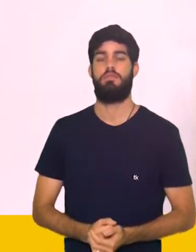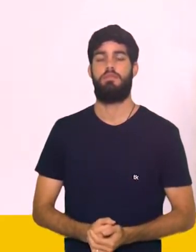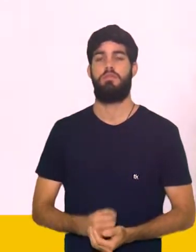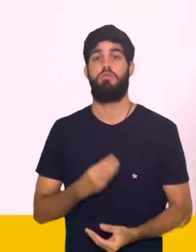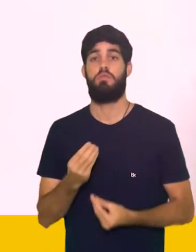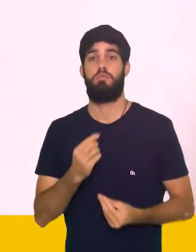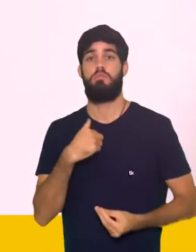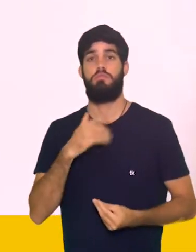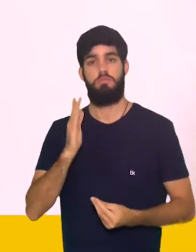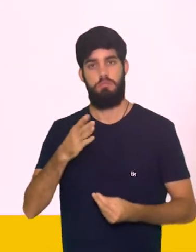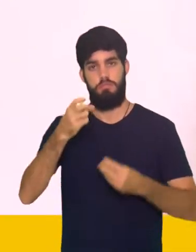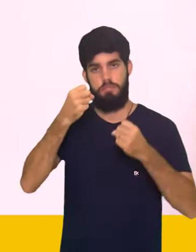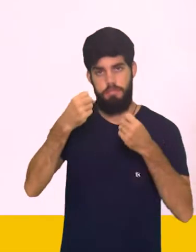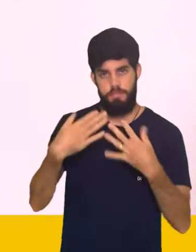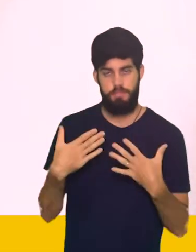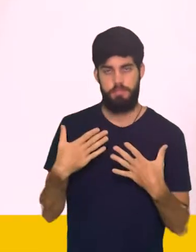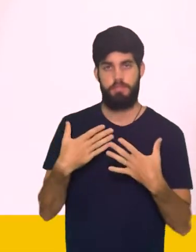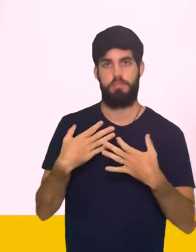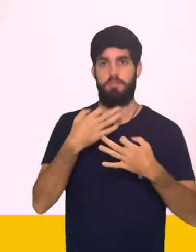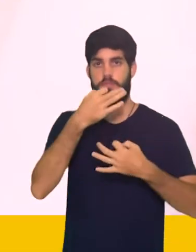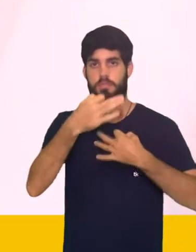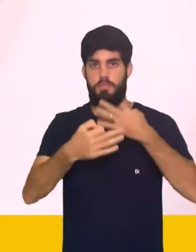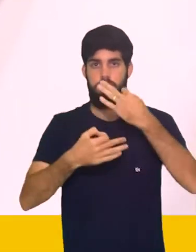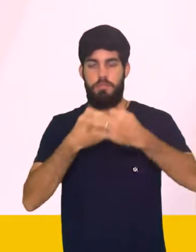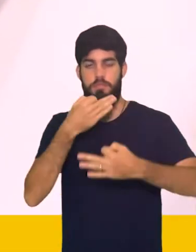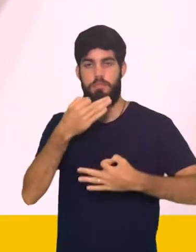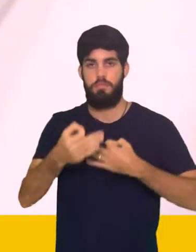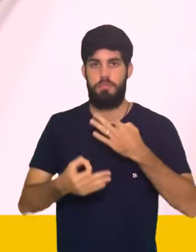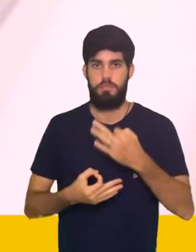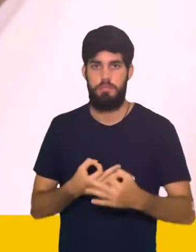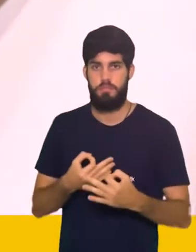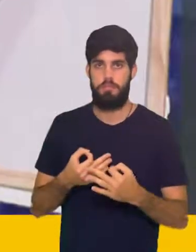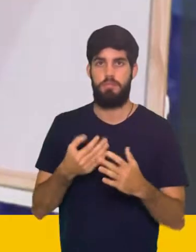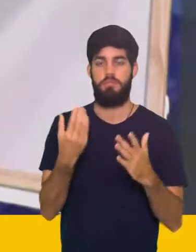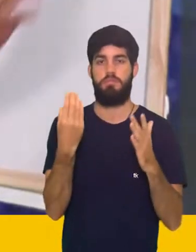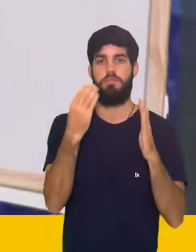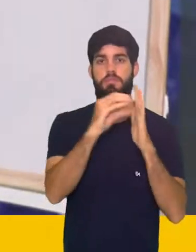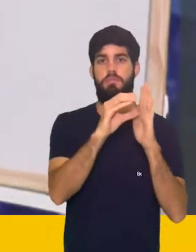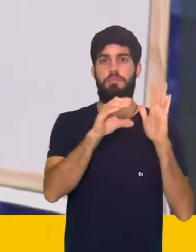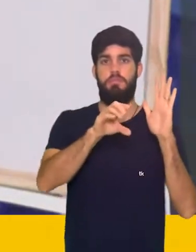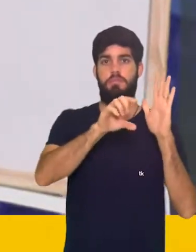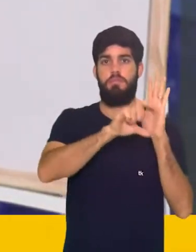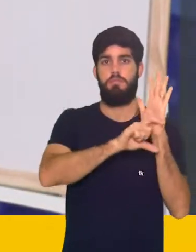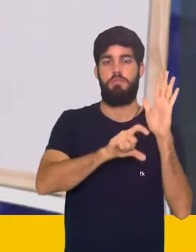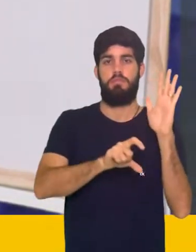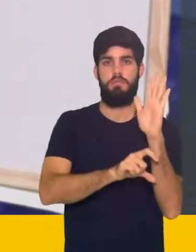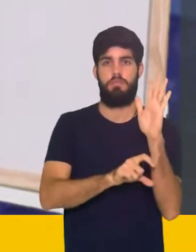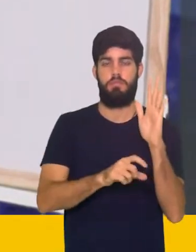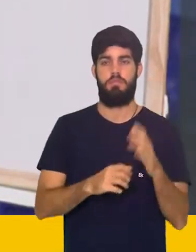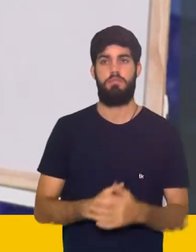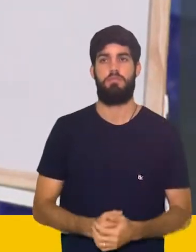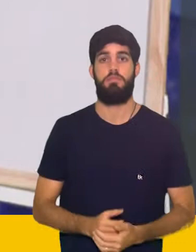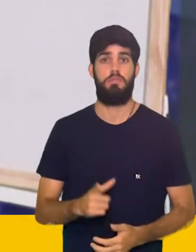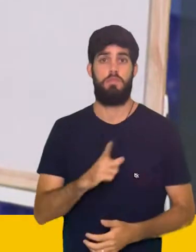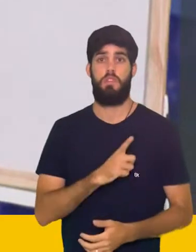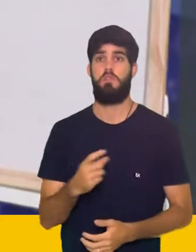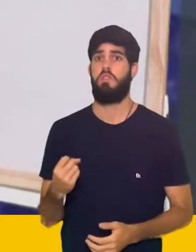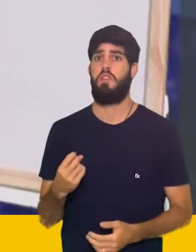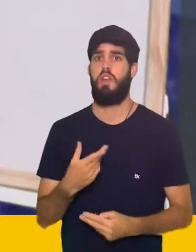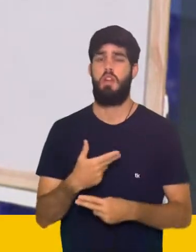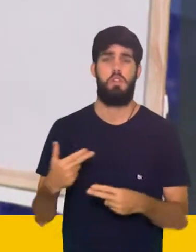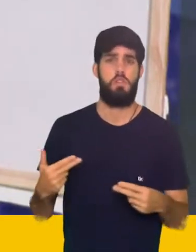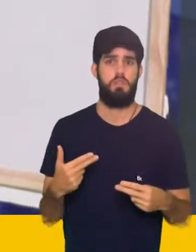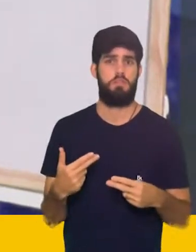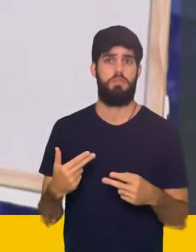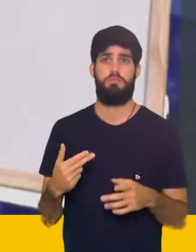Como eu já disse, argumentativa em prosa. E tem uma coisa assim ímpar. Tem